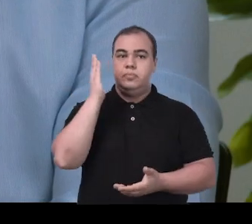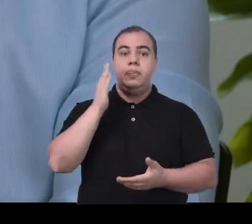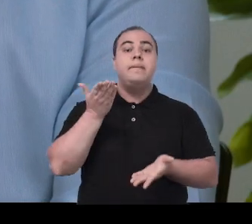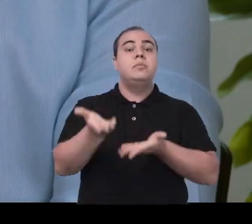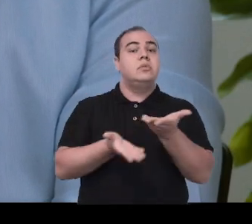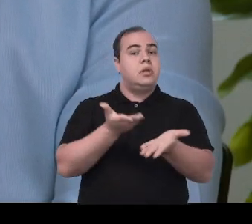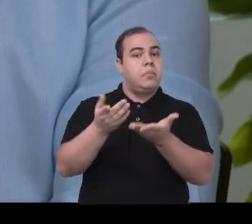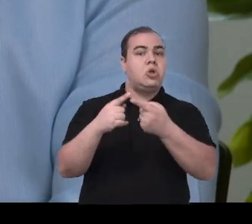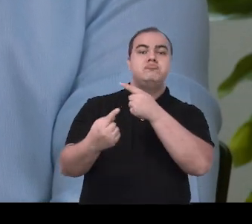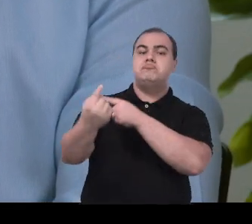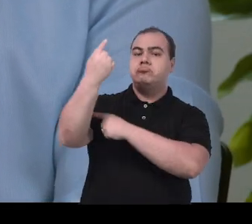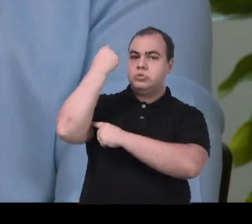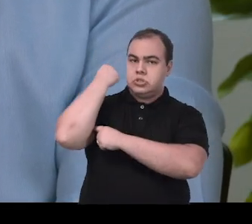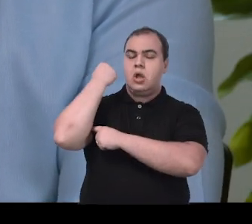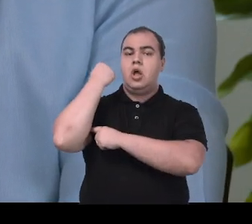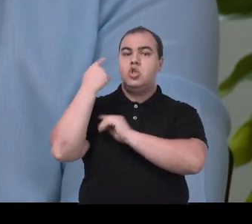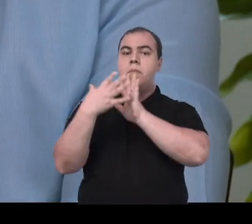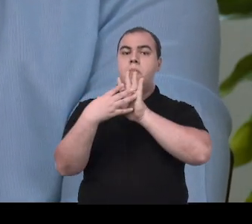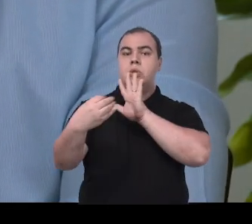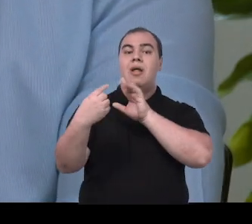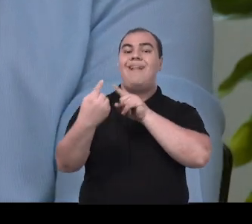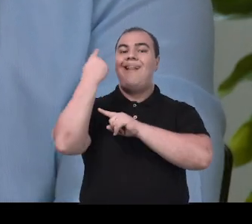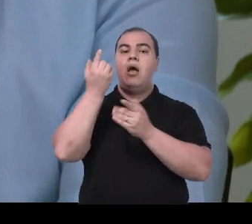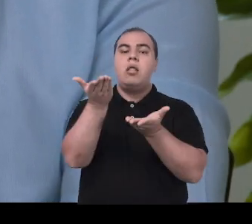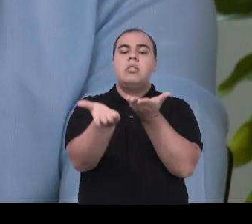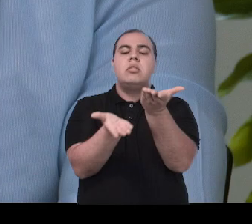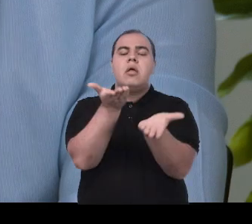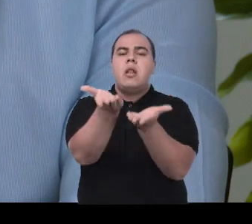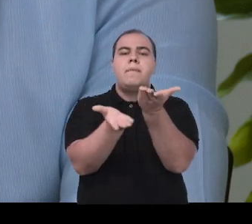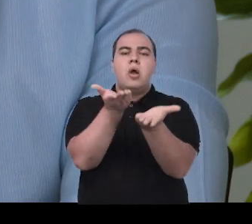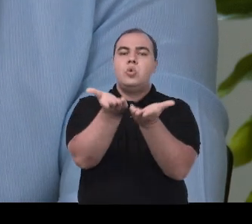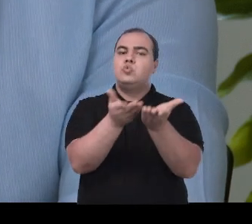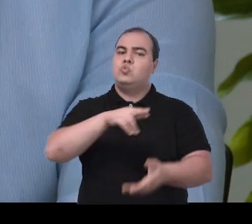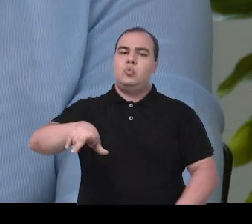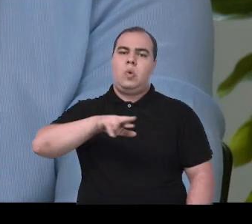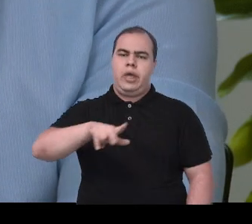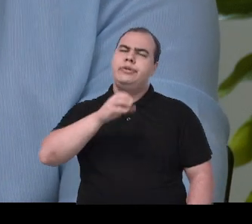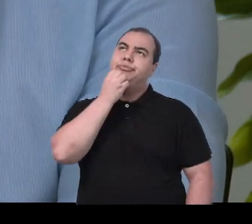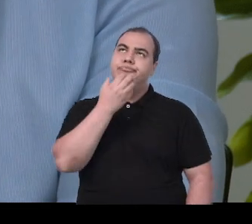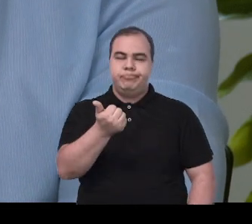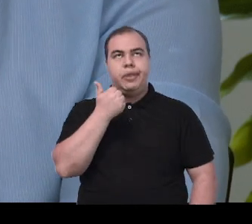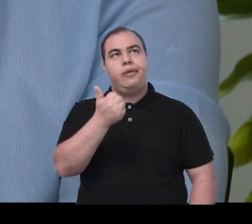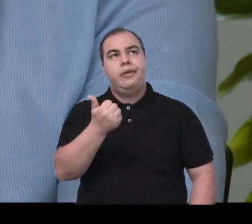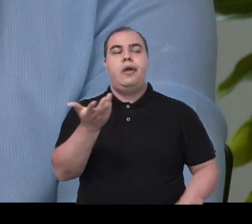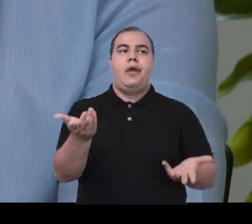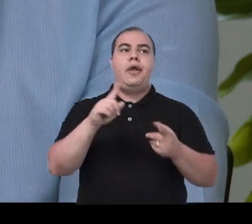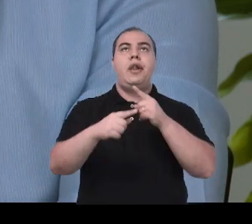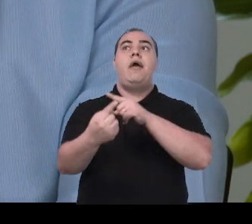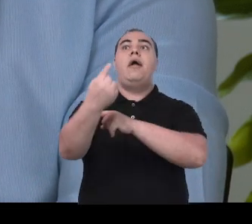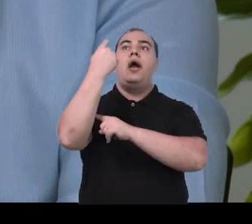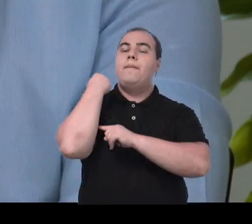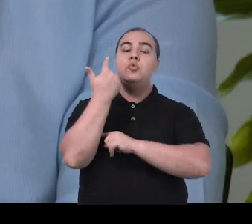no passado, naquele modelo manicomial, ele não era terapêutico. Tudo bem, naquela fase, naquela